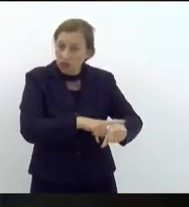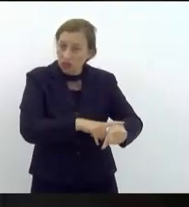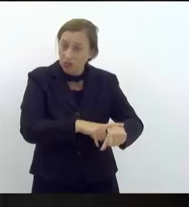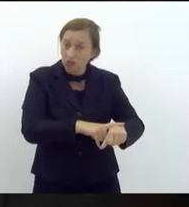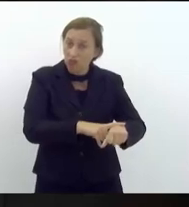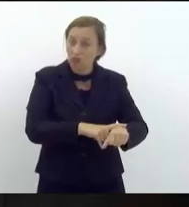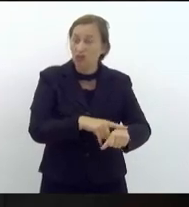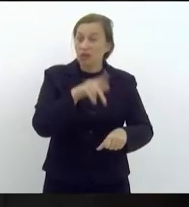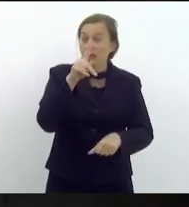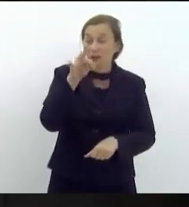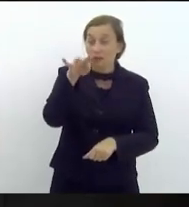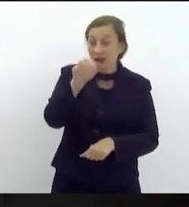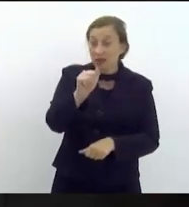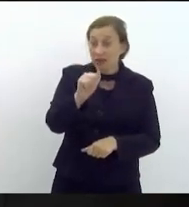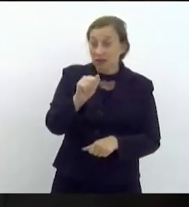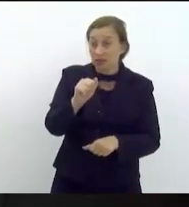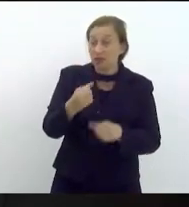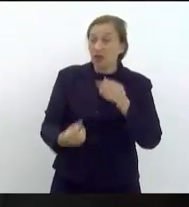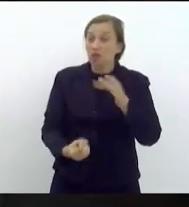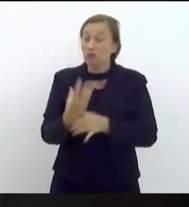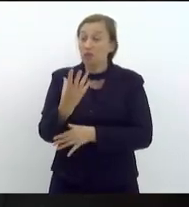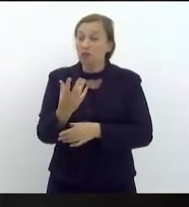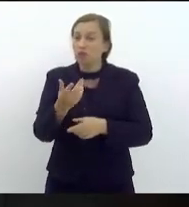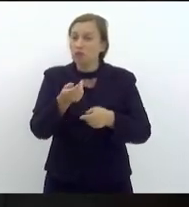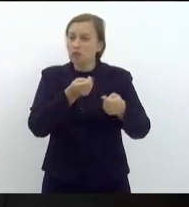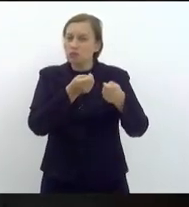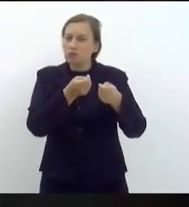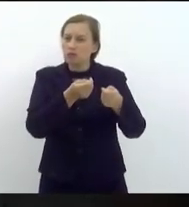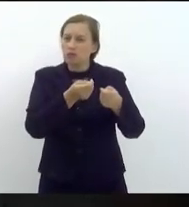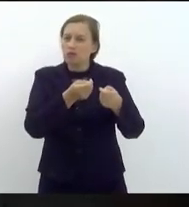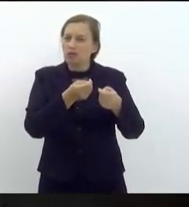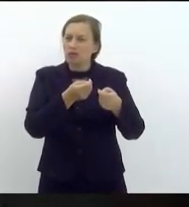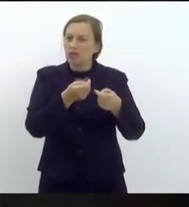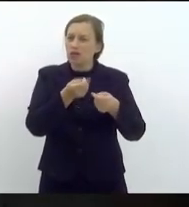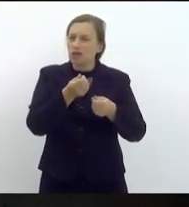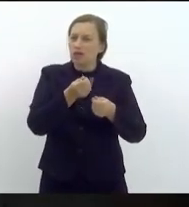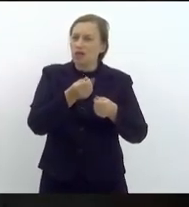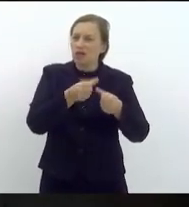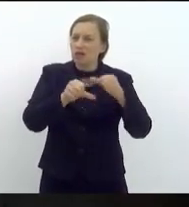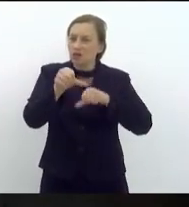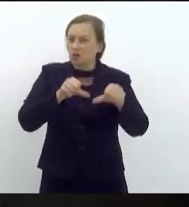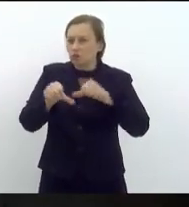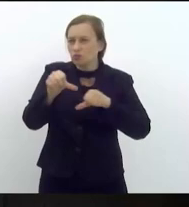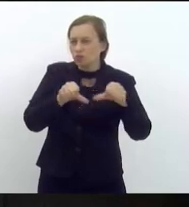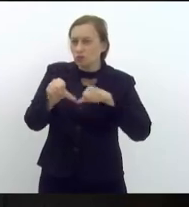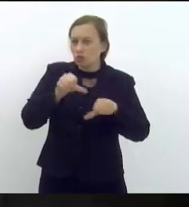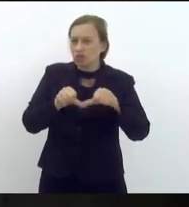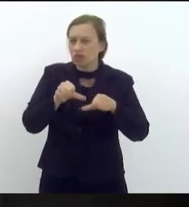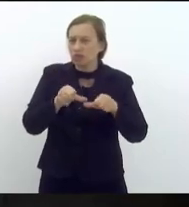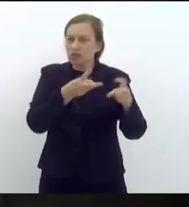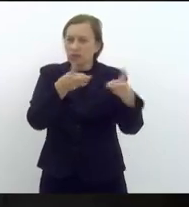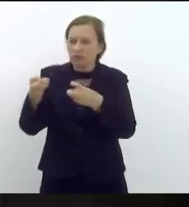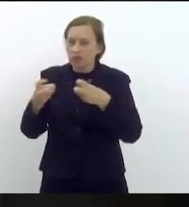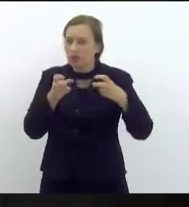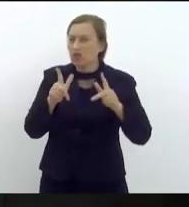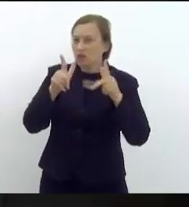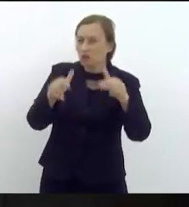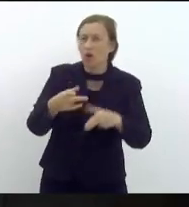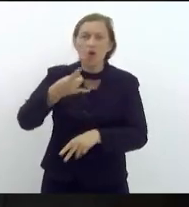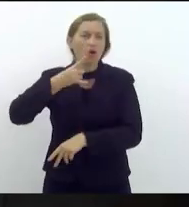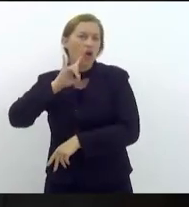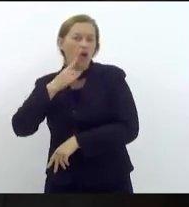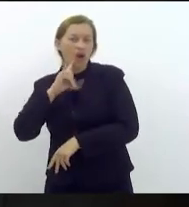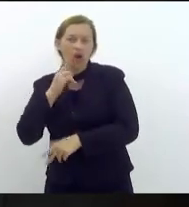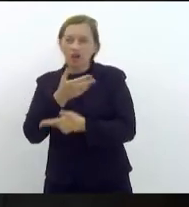planta produz alteração da percepção da mesma forma que o Whisky que muitos aqui tomam da cachaça